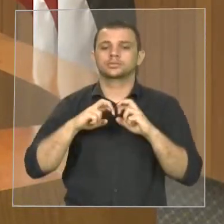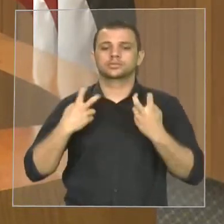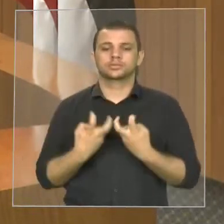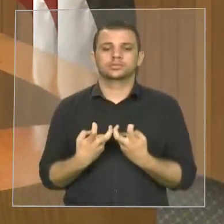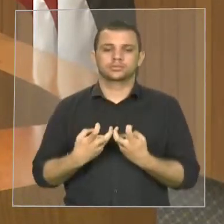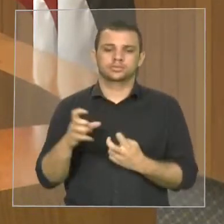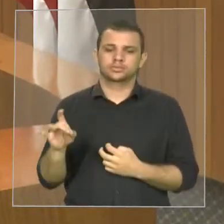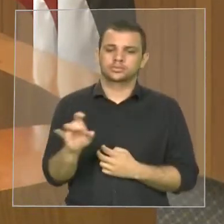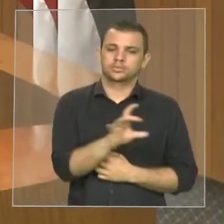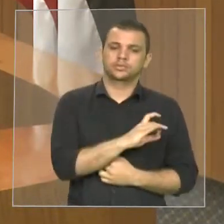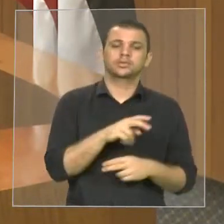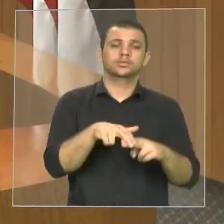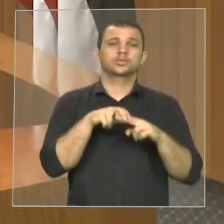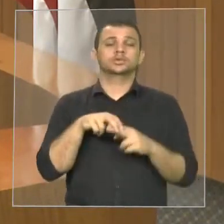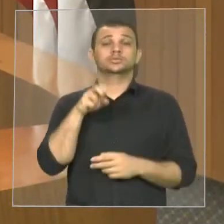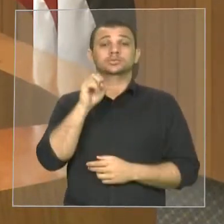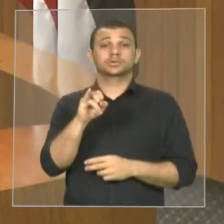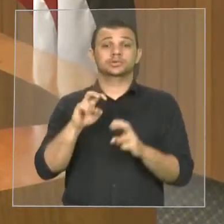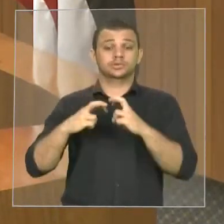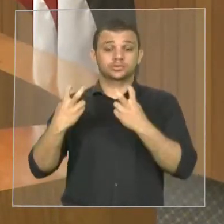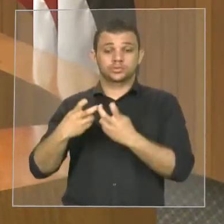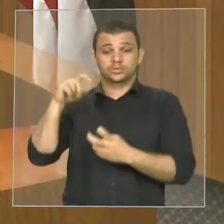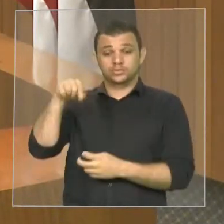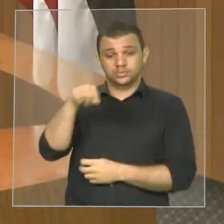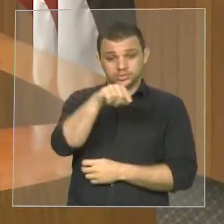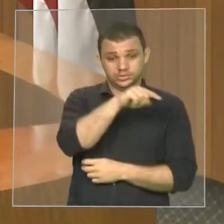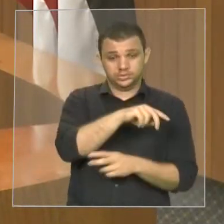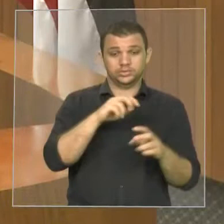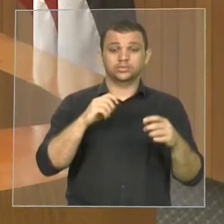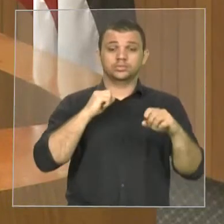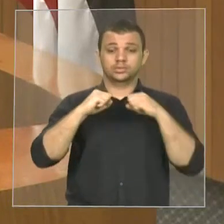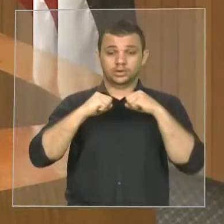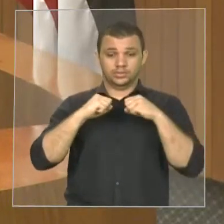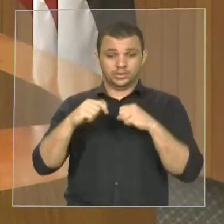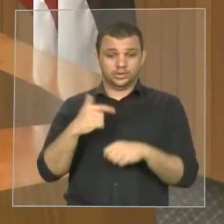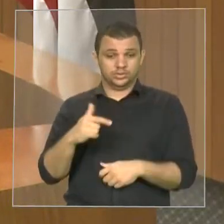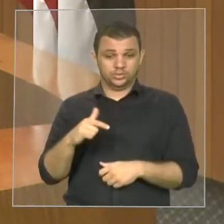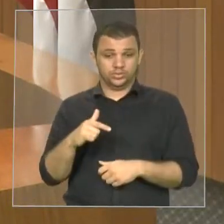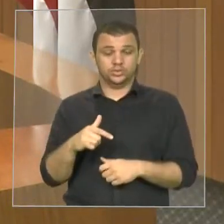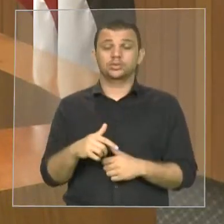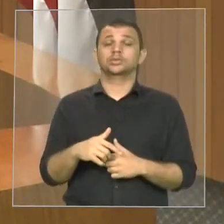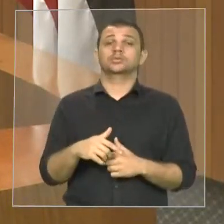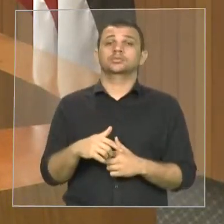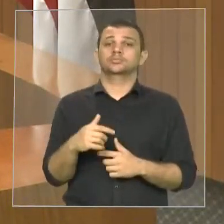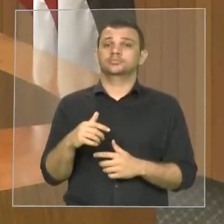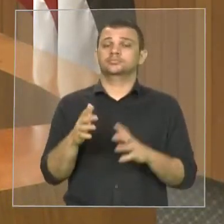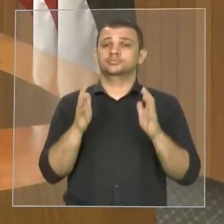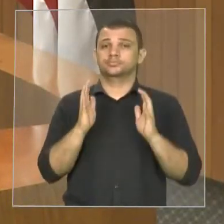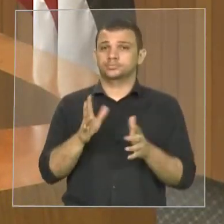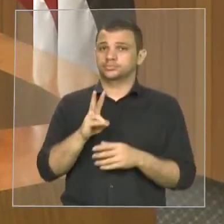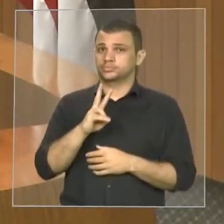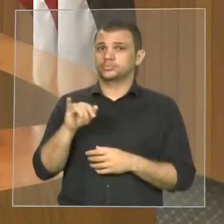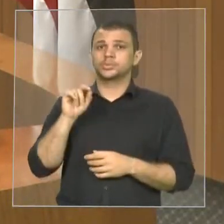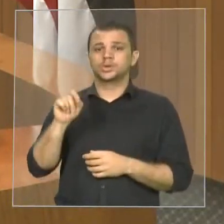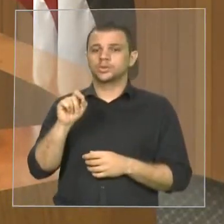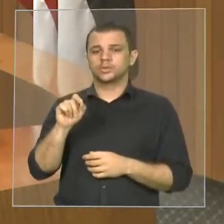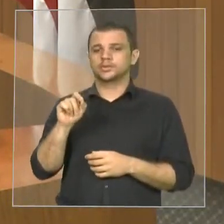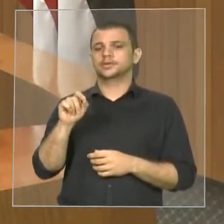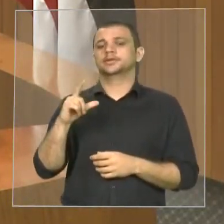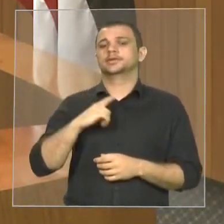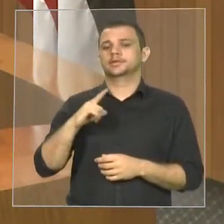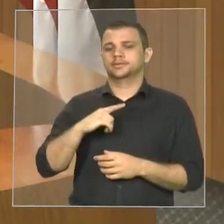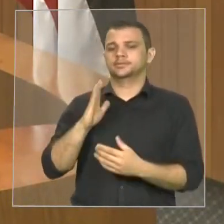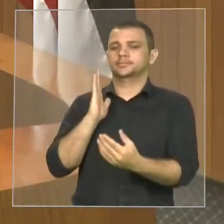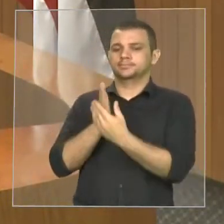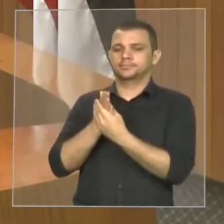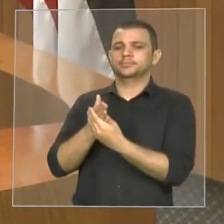acontecer, serão alvos, inclusive, como eu já ouvi, da vozes de representantes dos servidores, de questionamentos